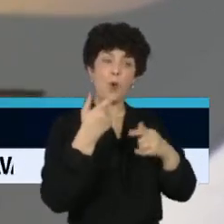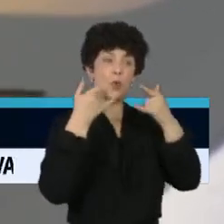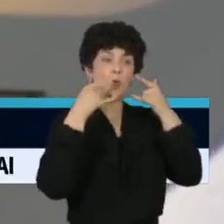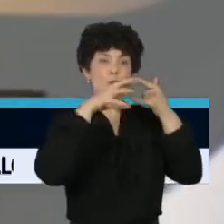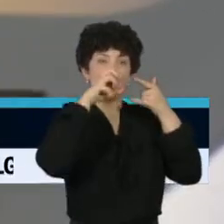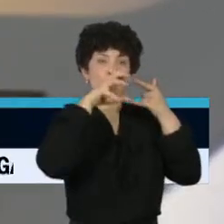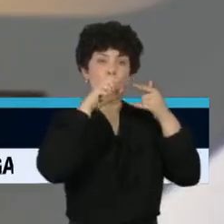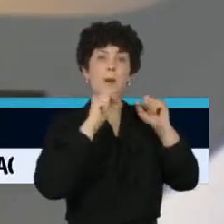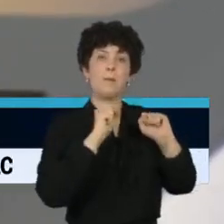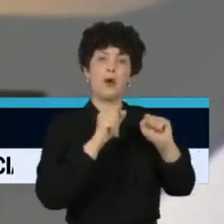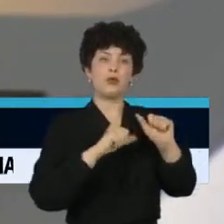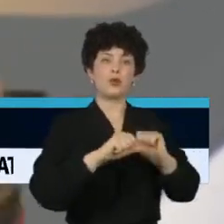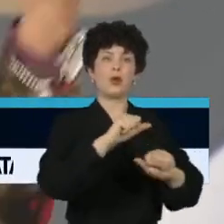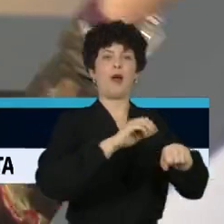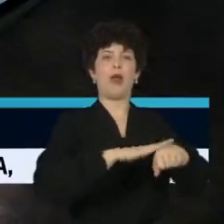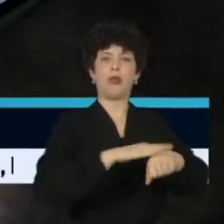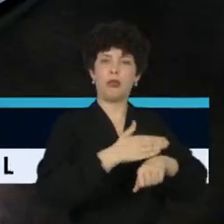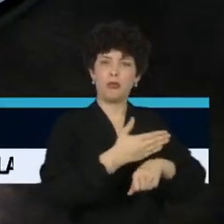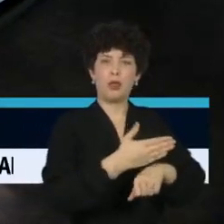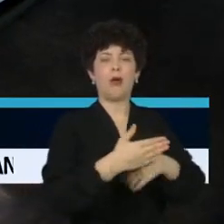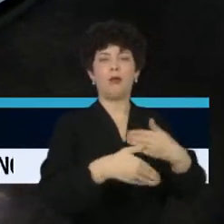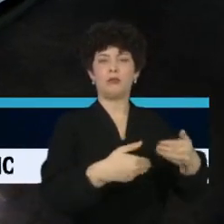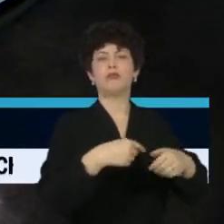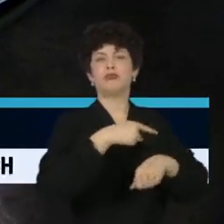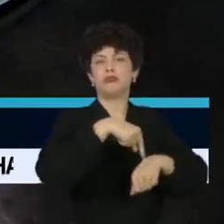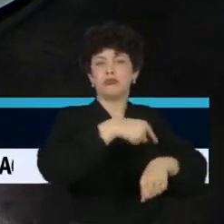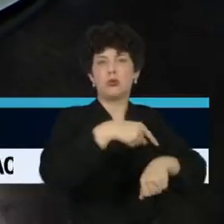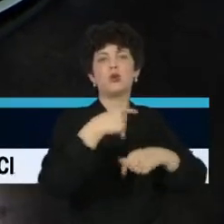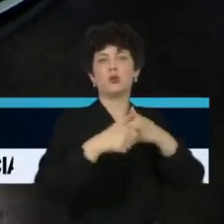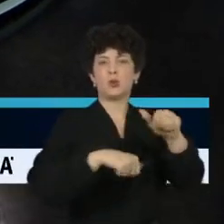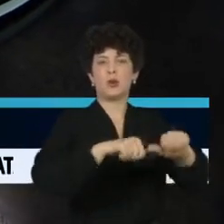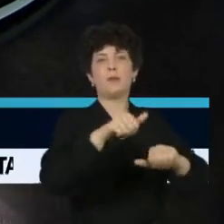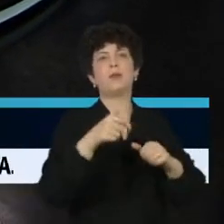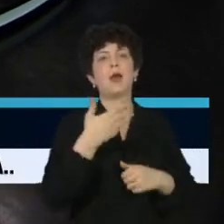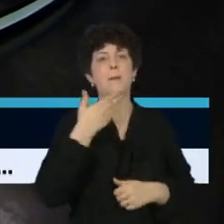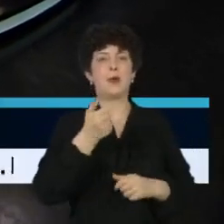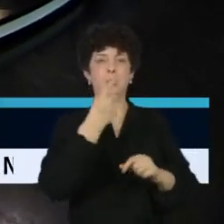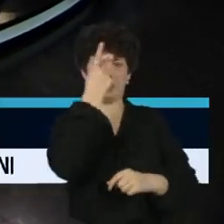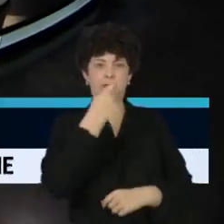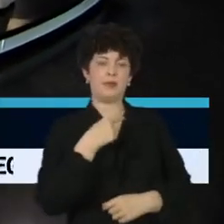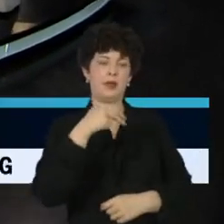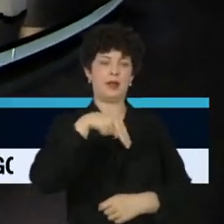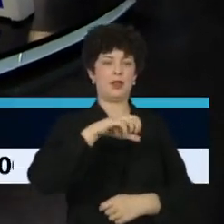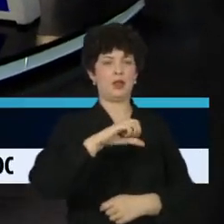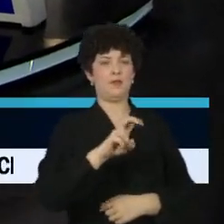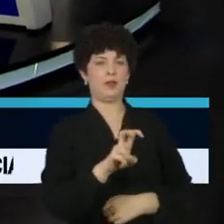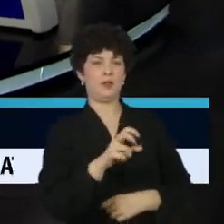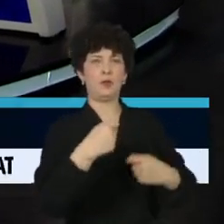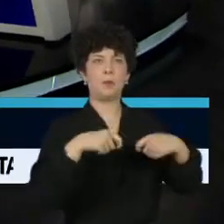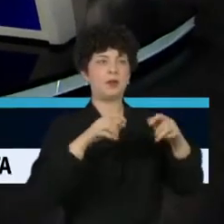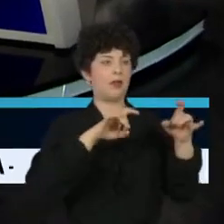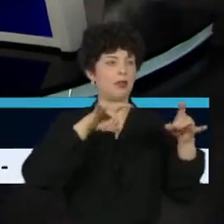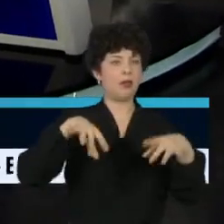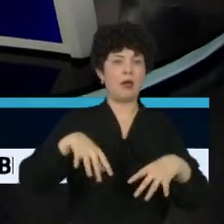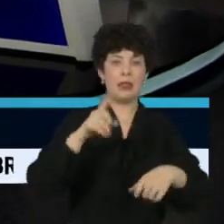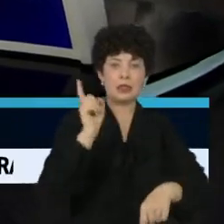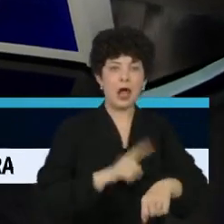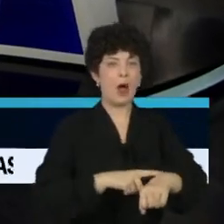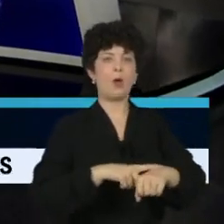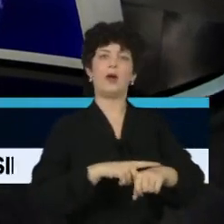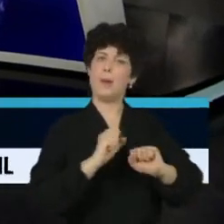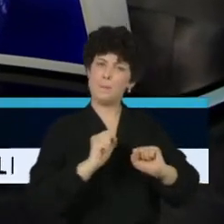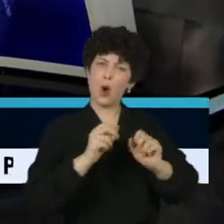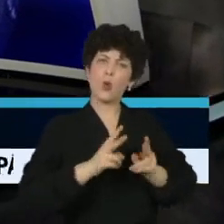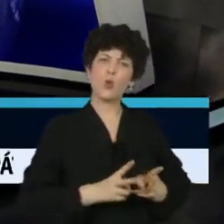é uma máscara que você pode trocar toda hora. Sim. A melhor, do ponto de vista de proteção individual, é a N95, que você não precisa jogar fora imediatamente. Você